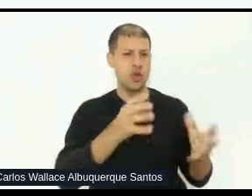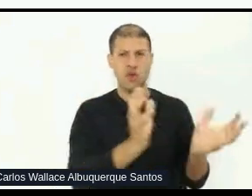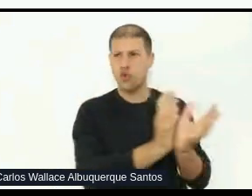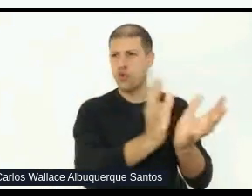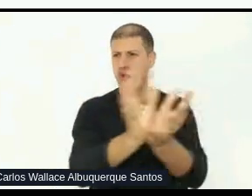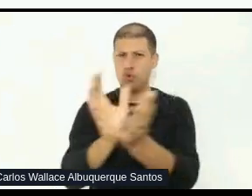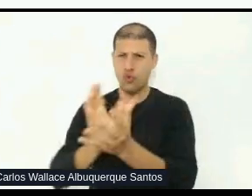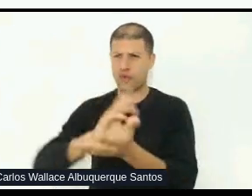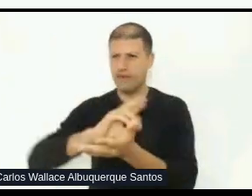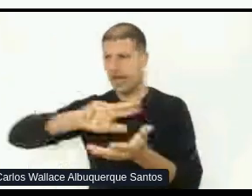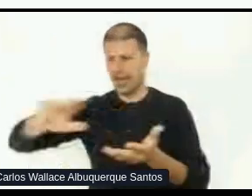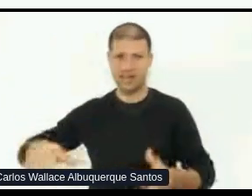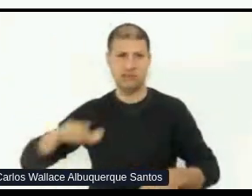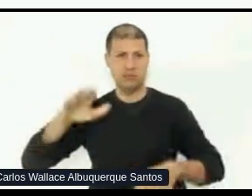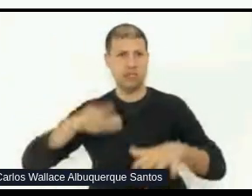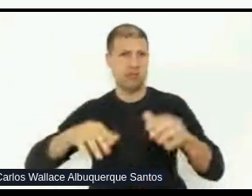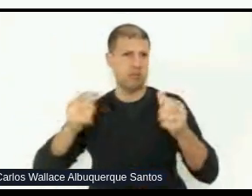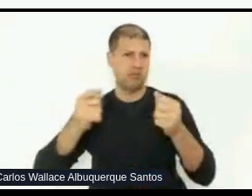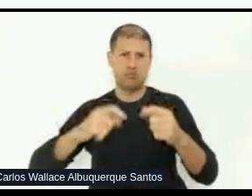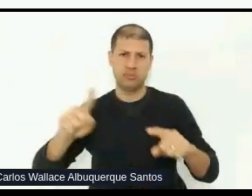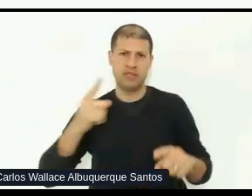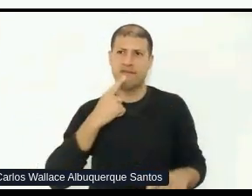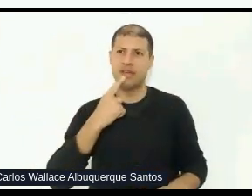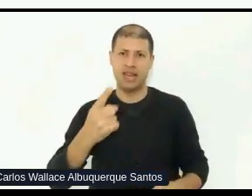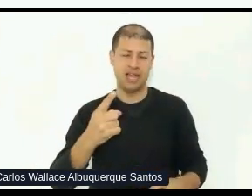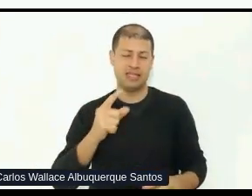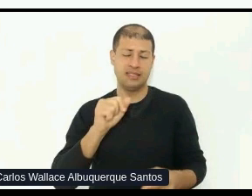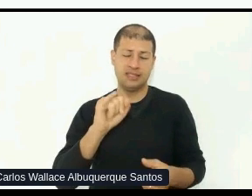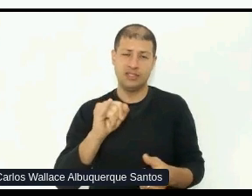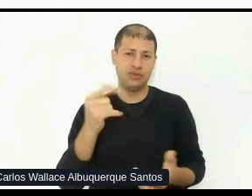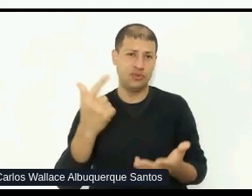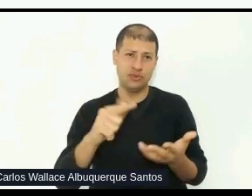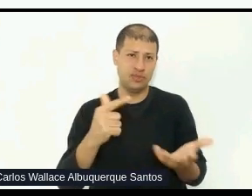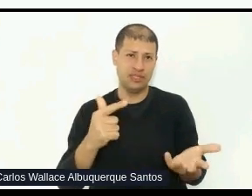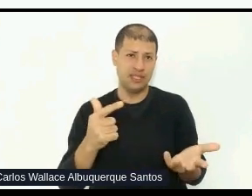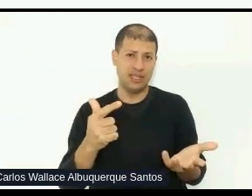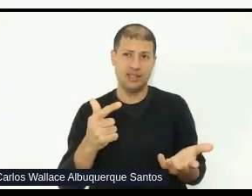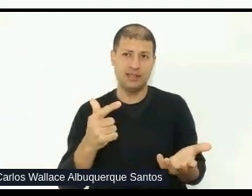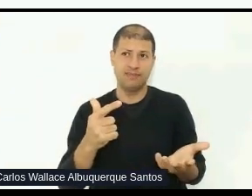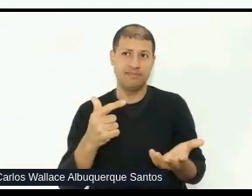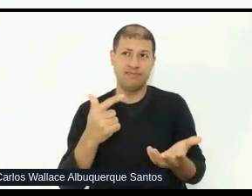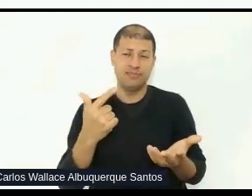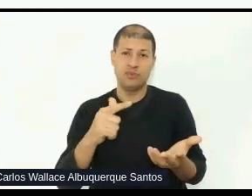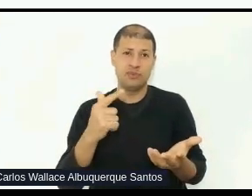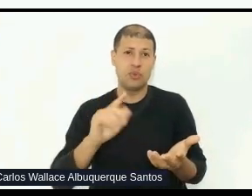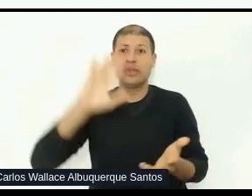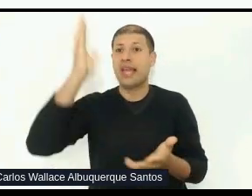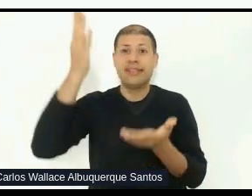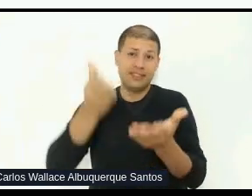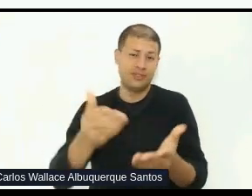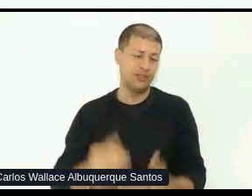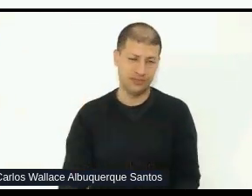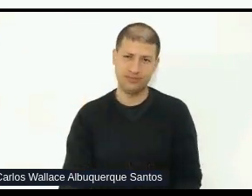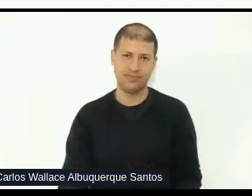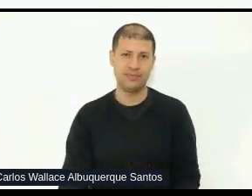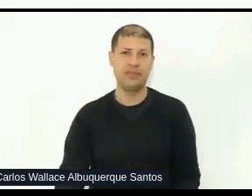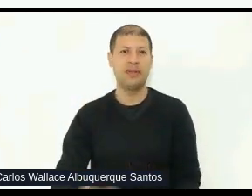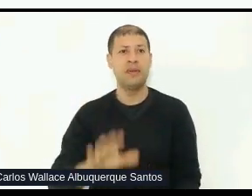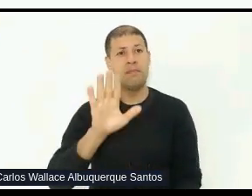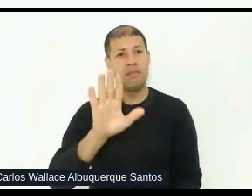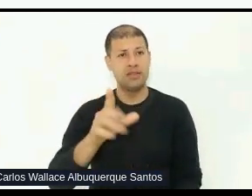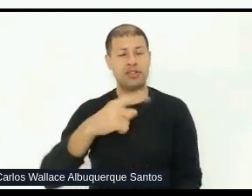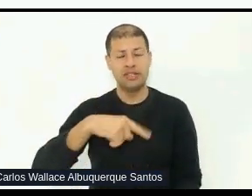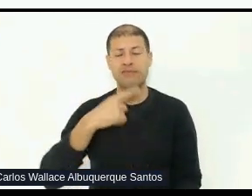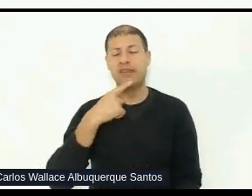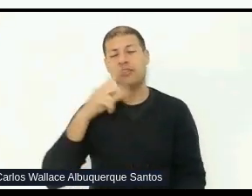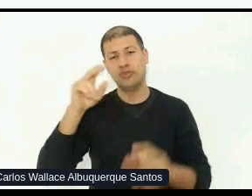não precisavam ser ditas se não houvessem esses incidentes, né? Mas a gente está falando sobre